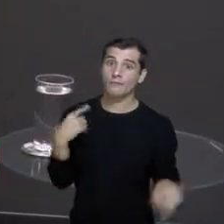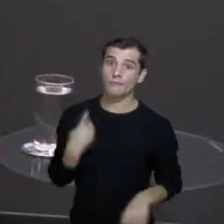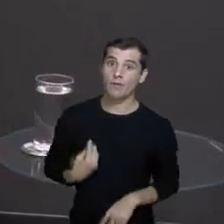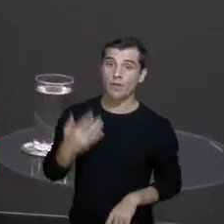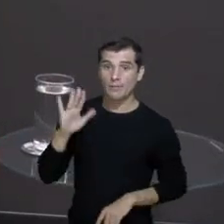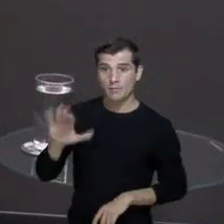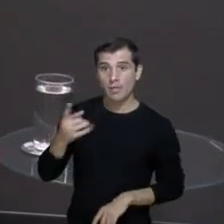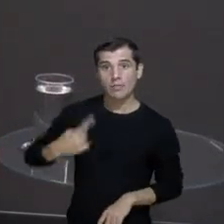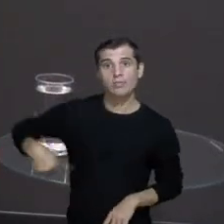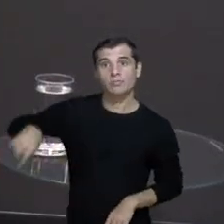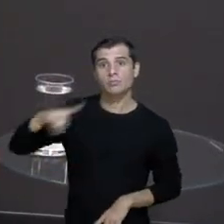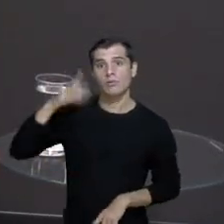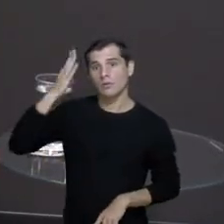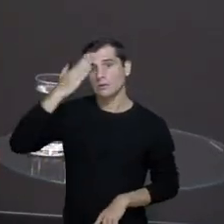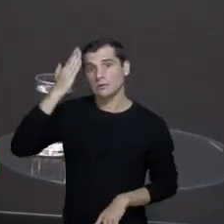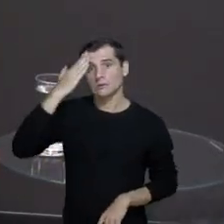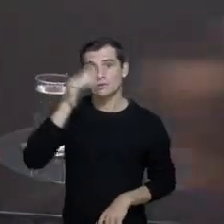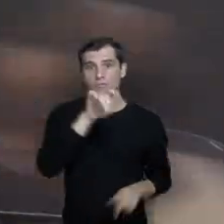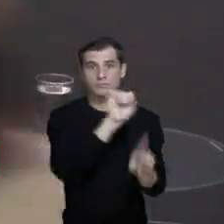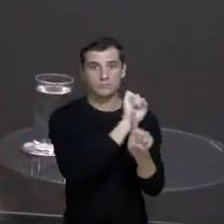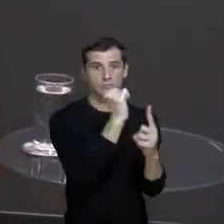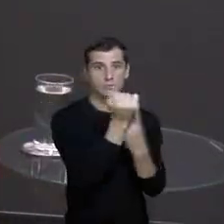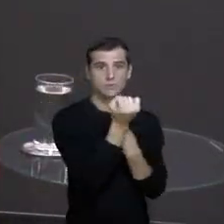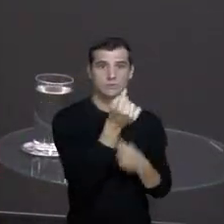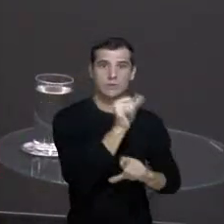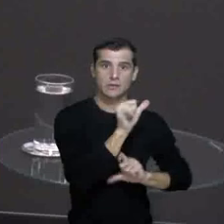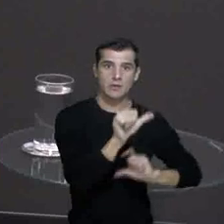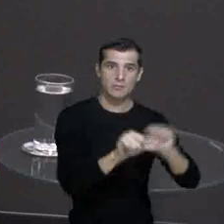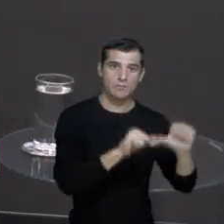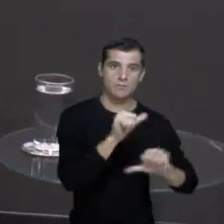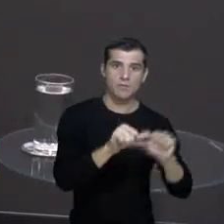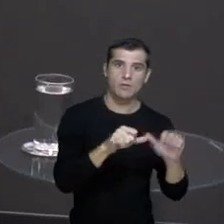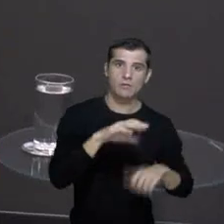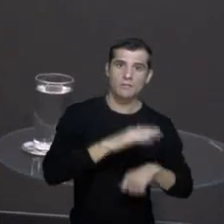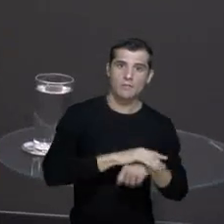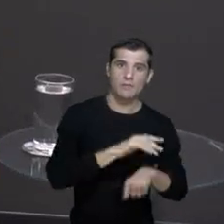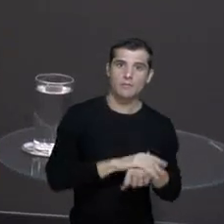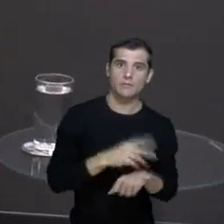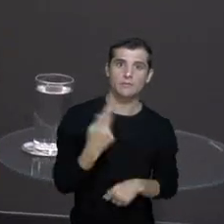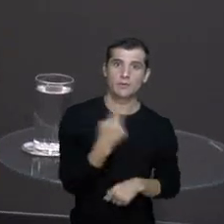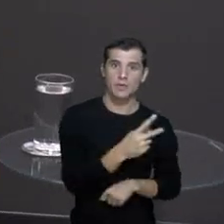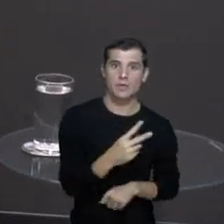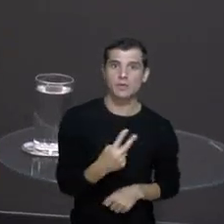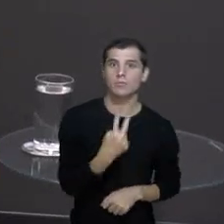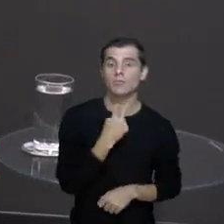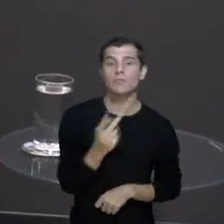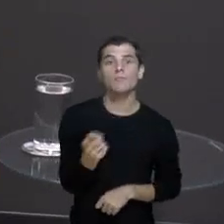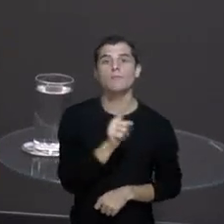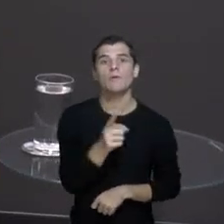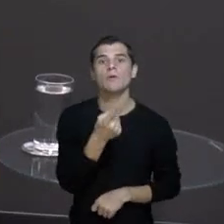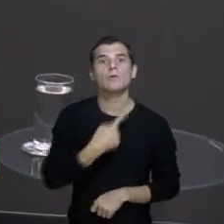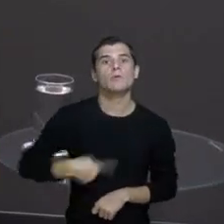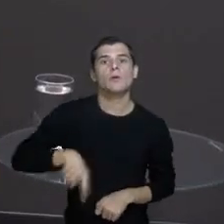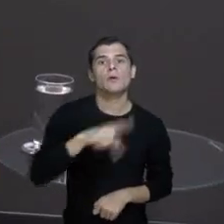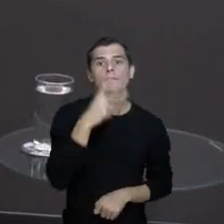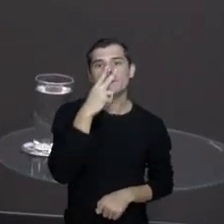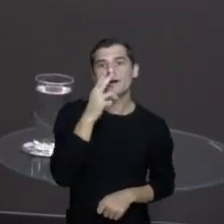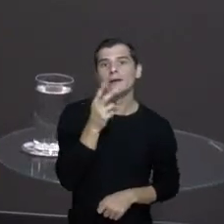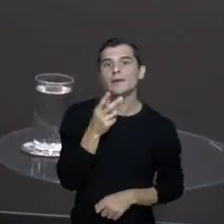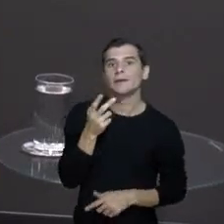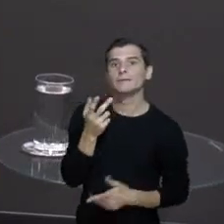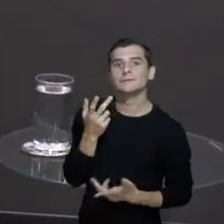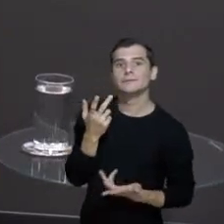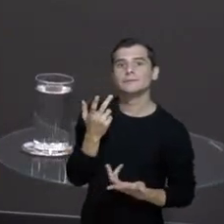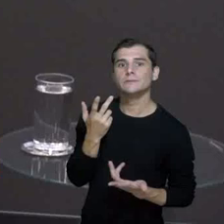muda a partir dela própria então a gente não pode ter a ilusão isso é importante de vender o peixe falso pras nossas crianças